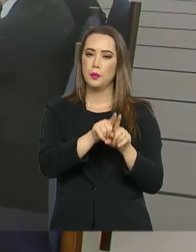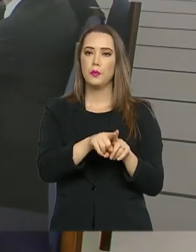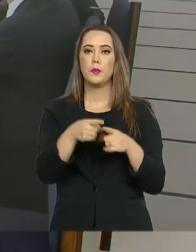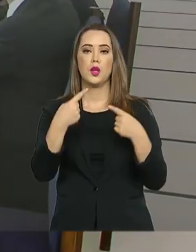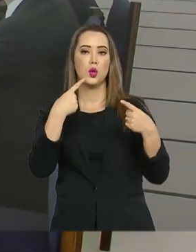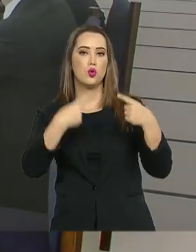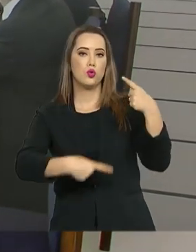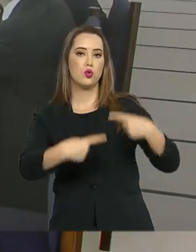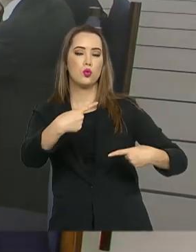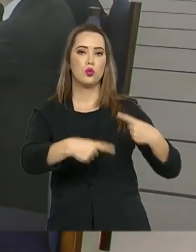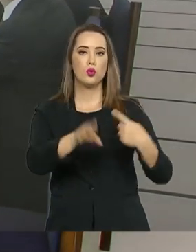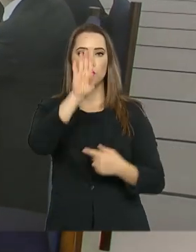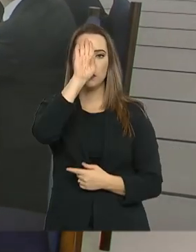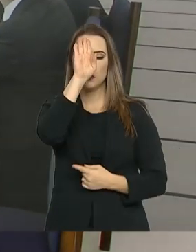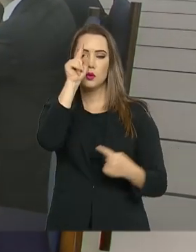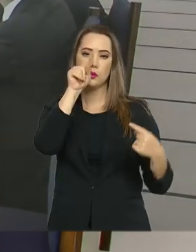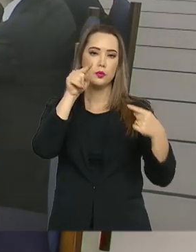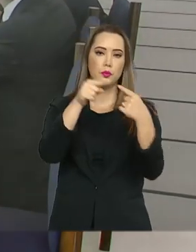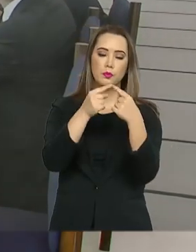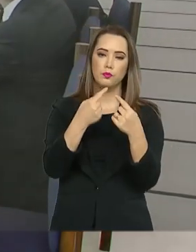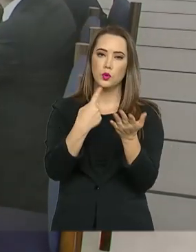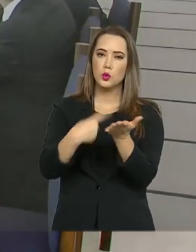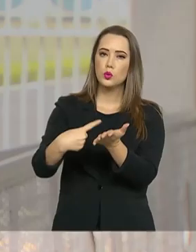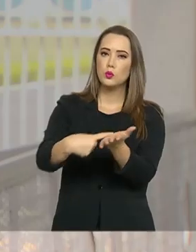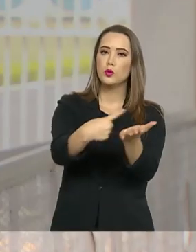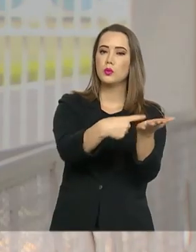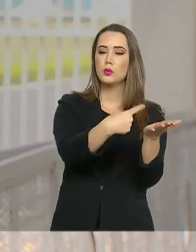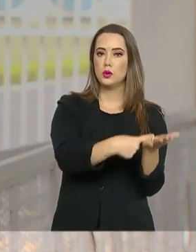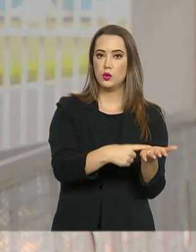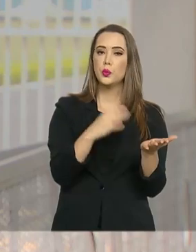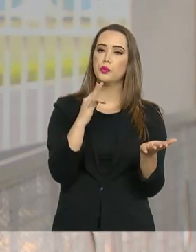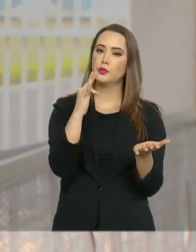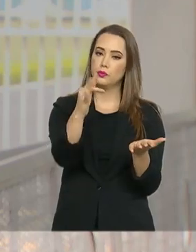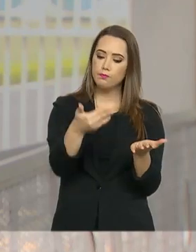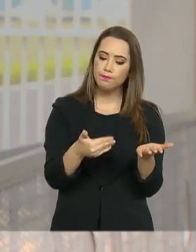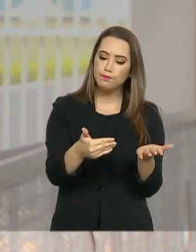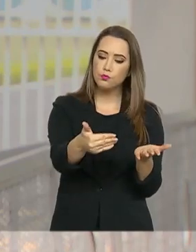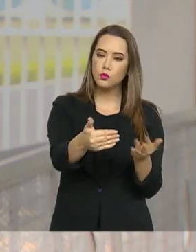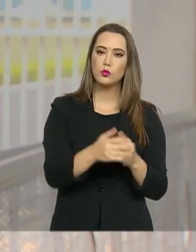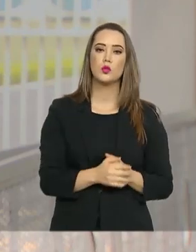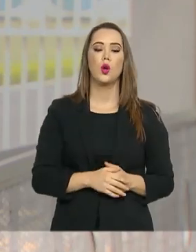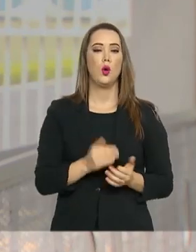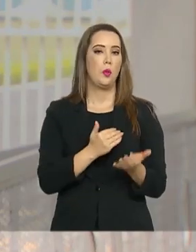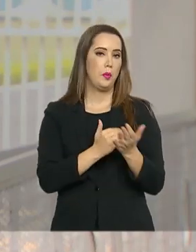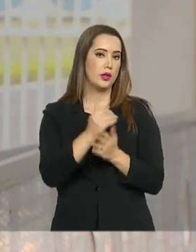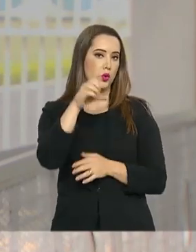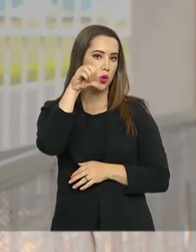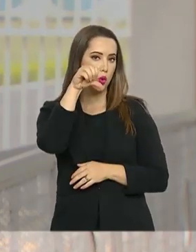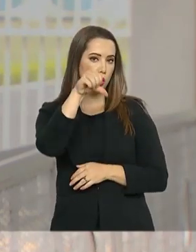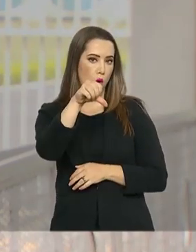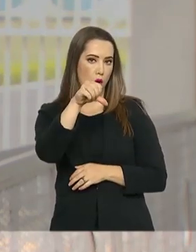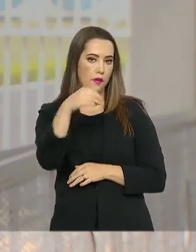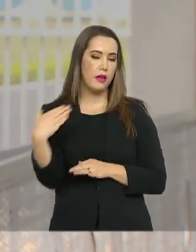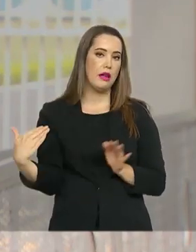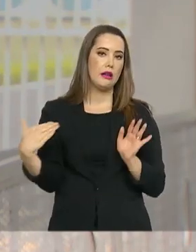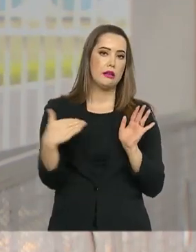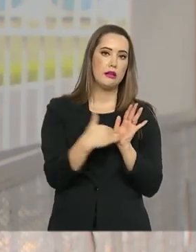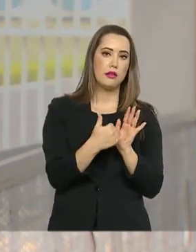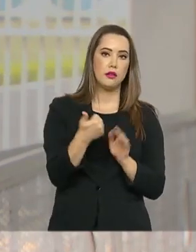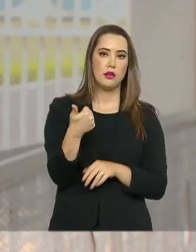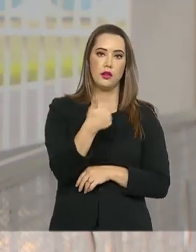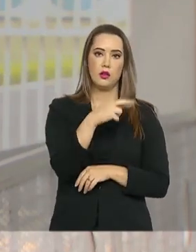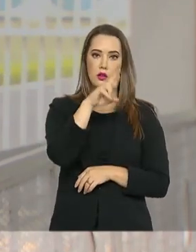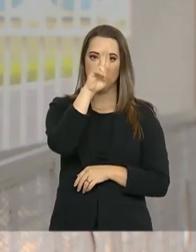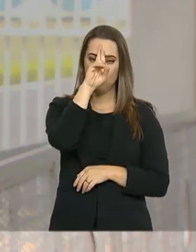da agenda governamental para os próximos dias o encontro começou por volta das 9 horas e se estendeu até o meio-dia